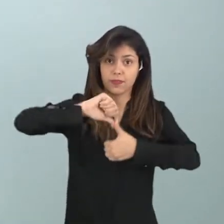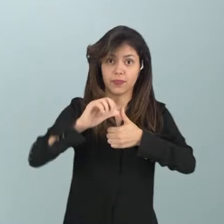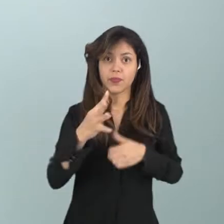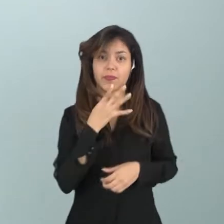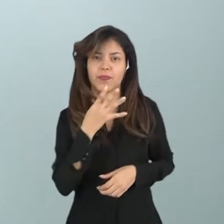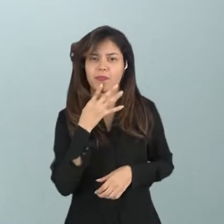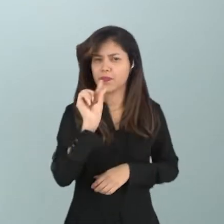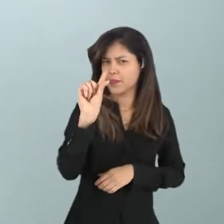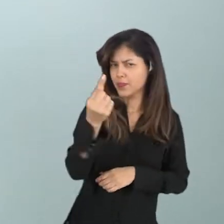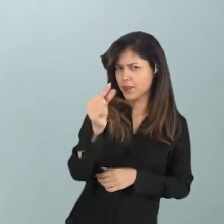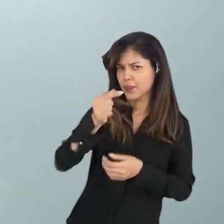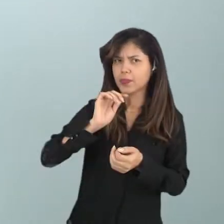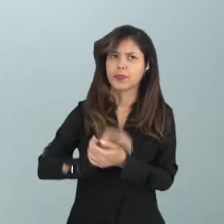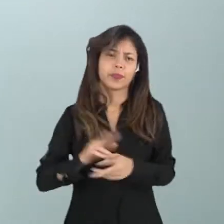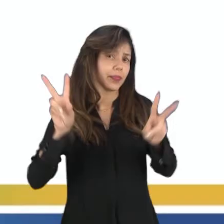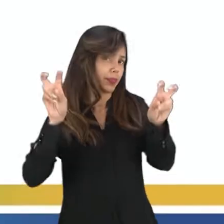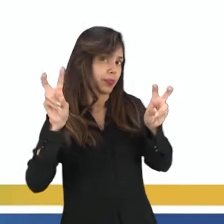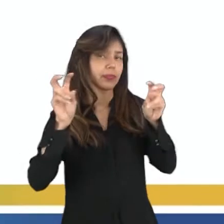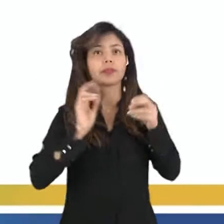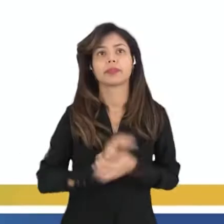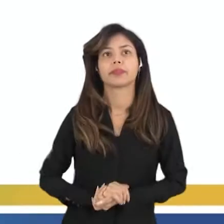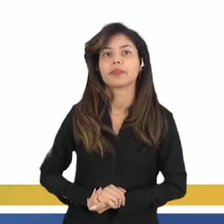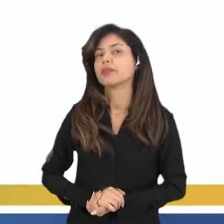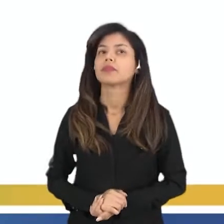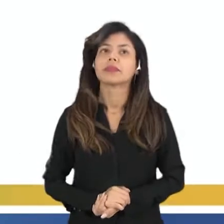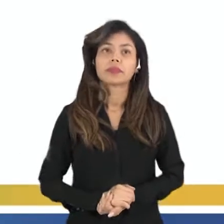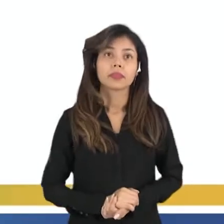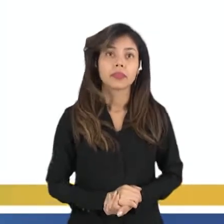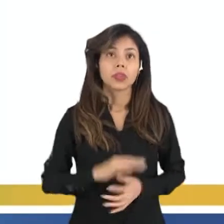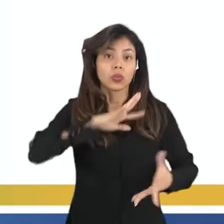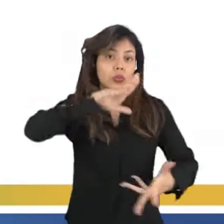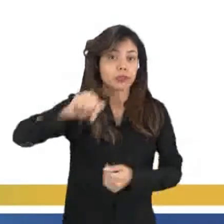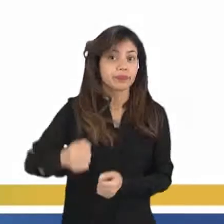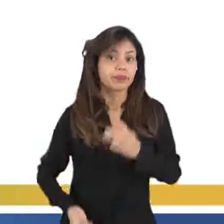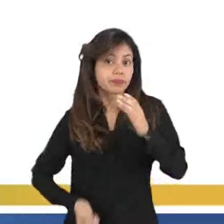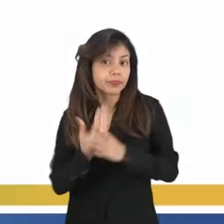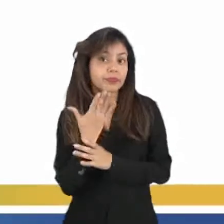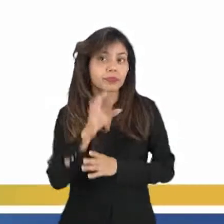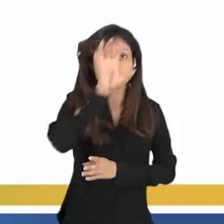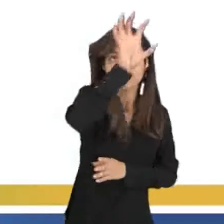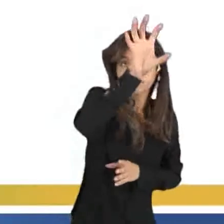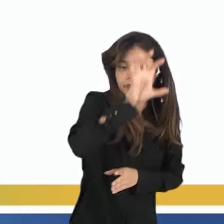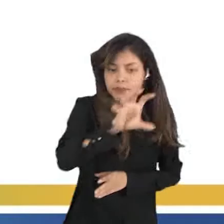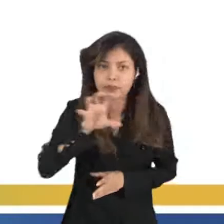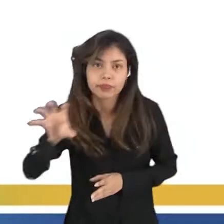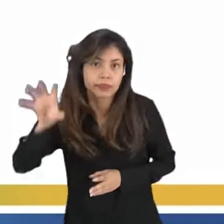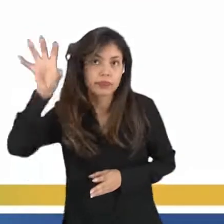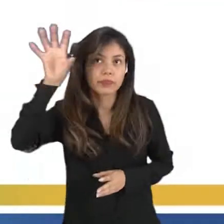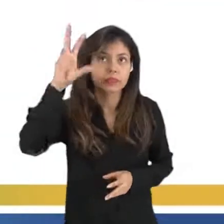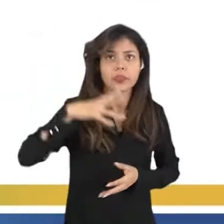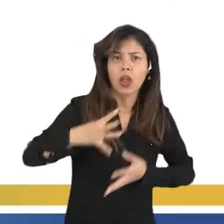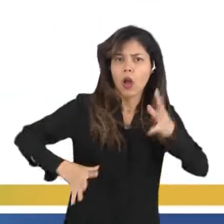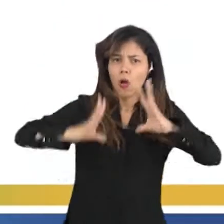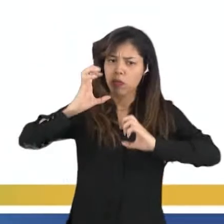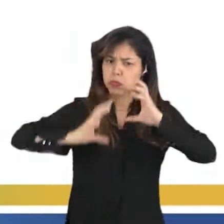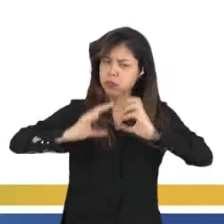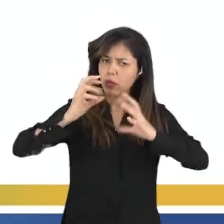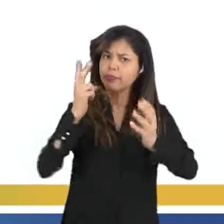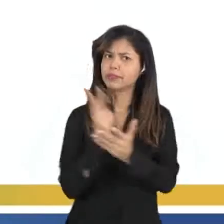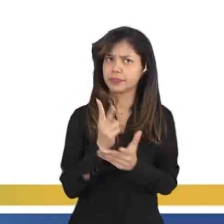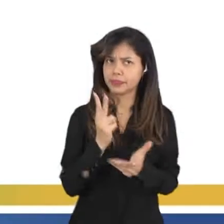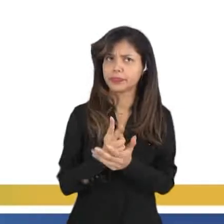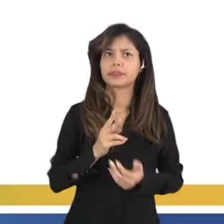pouco sobre esse assunto? Bom, no mundo existem regiões que vivem intensos